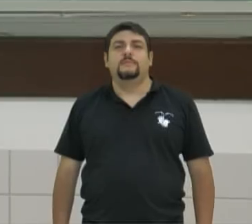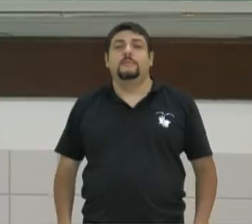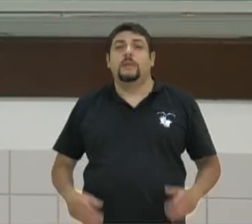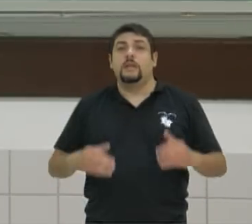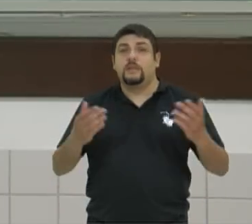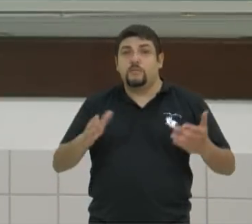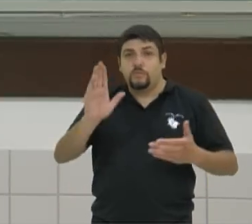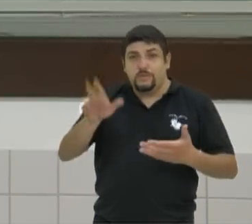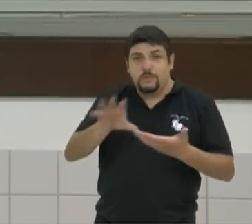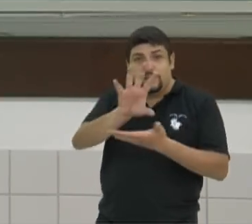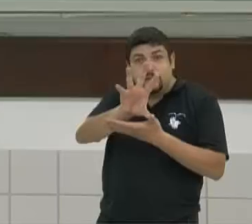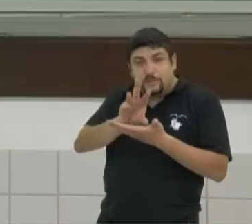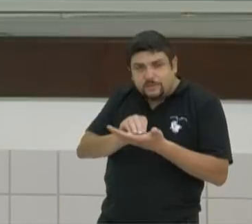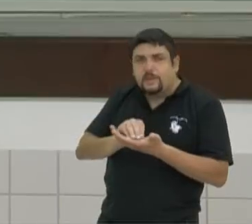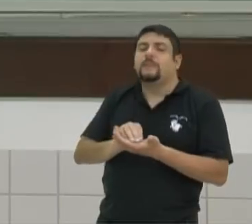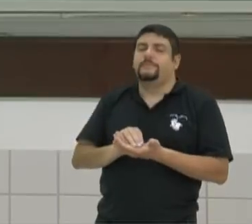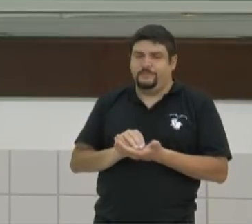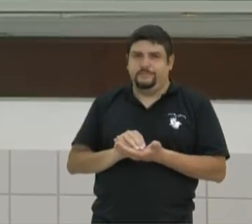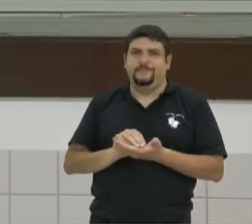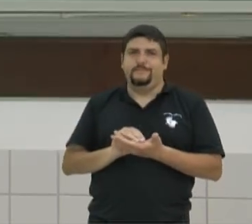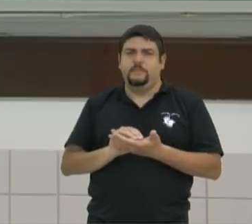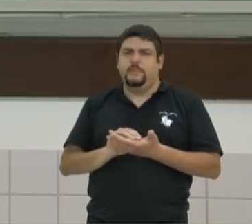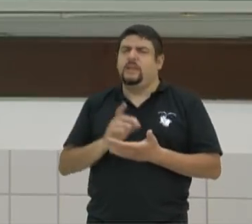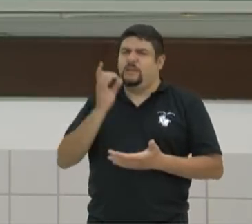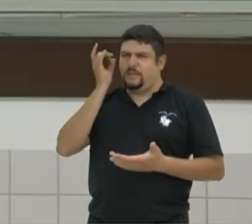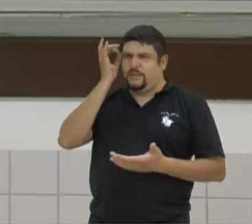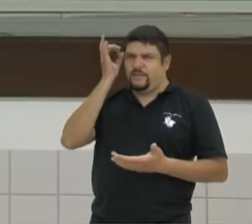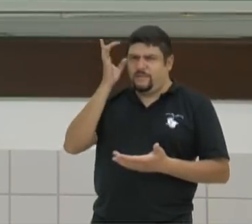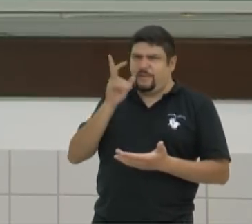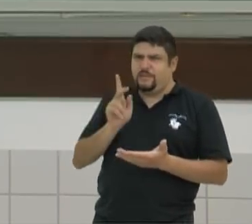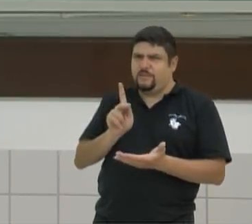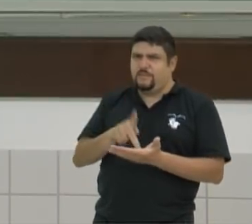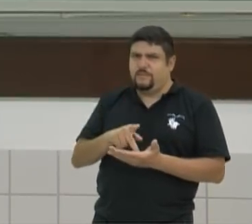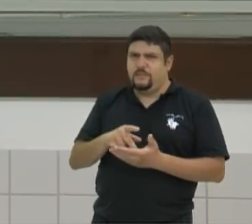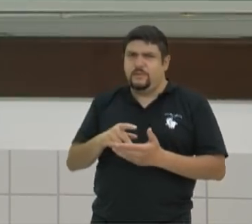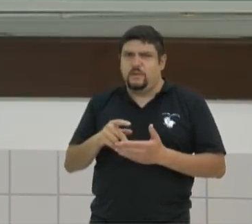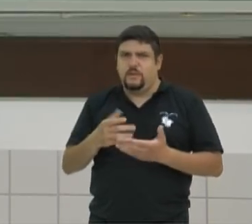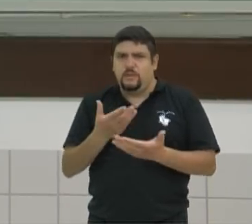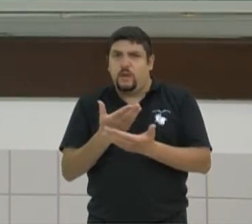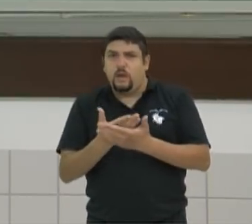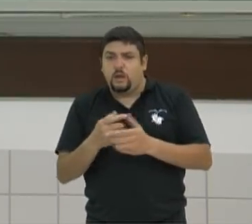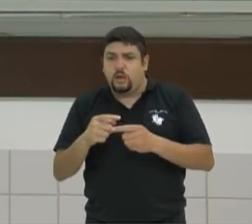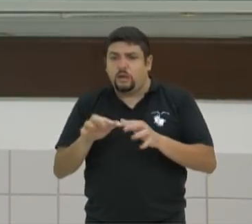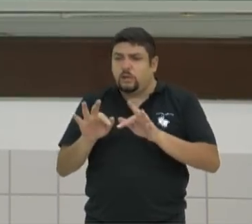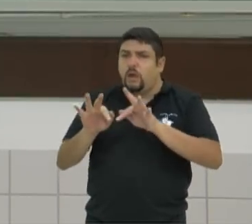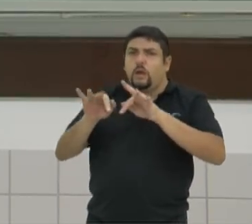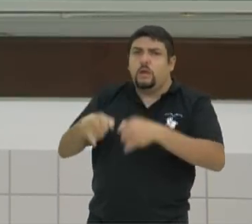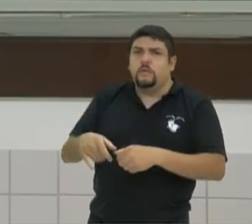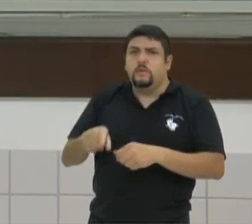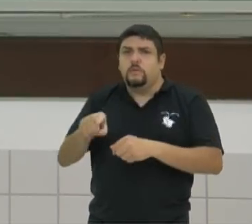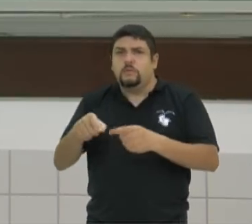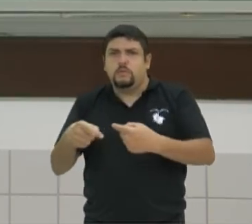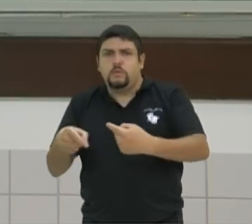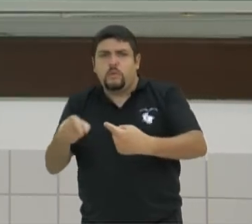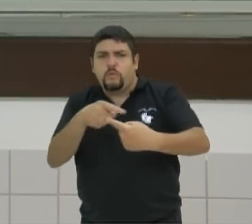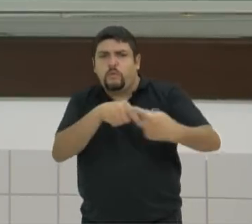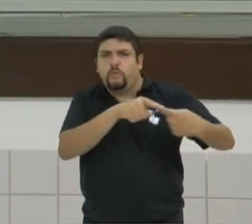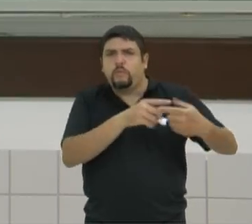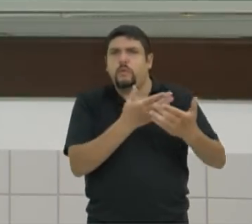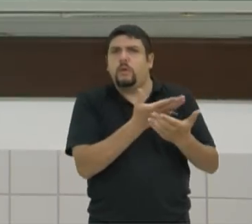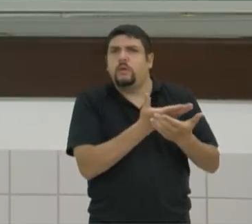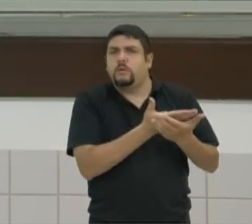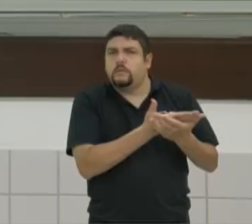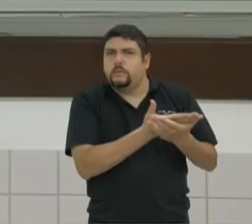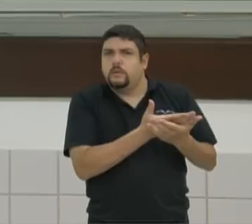Então, anotou a sua tarefa? Gente, é uma tarefa bem fácil. Termina essa aula, assiste as outras aulas do dia, se essa aula não for a